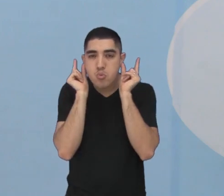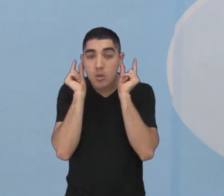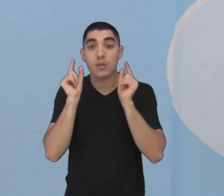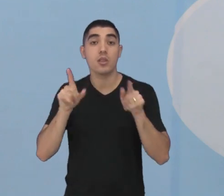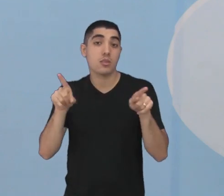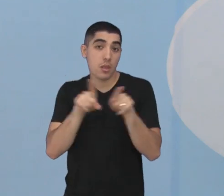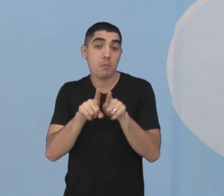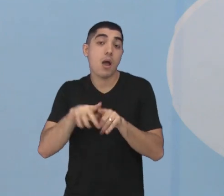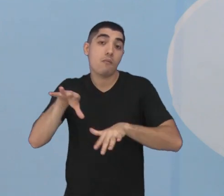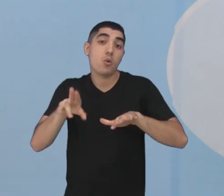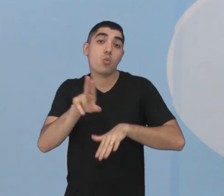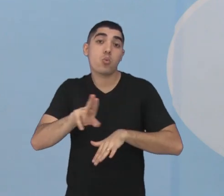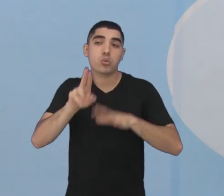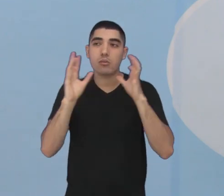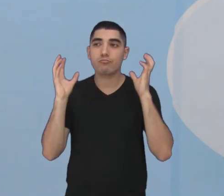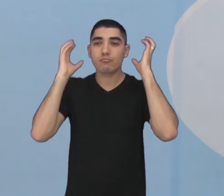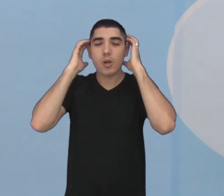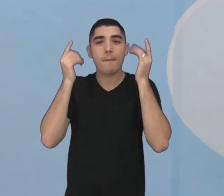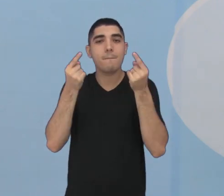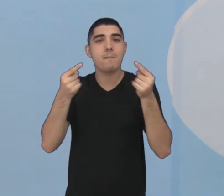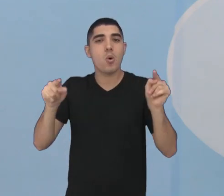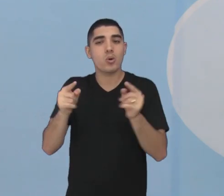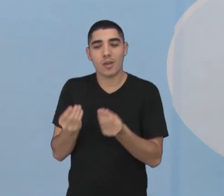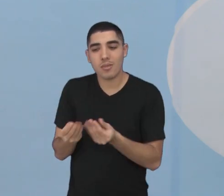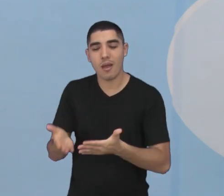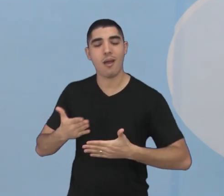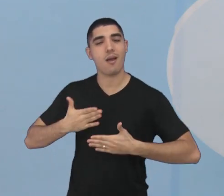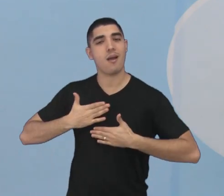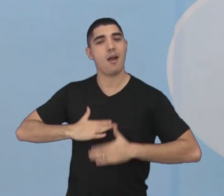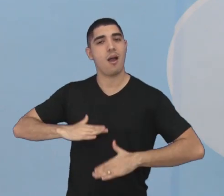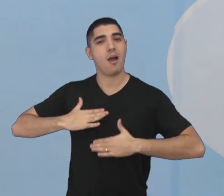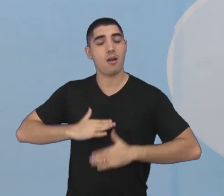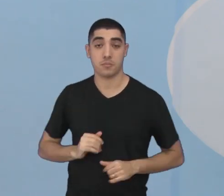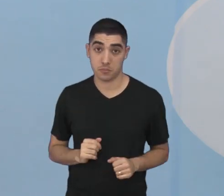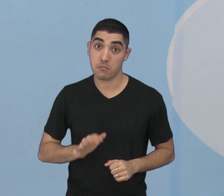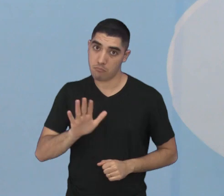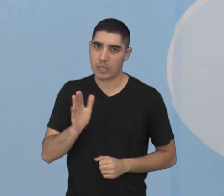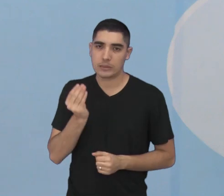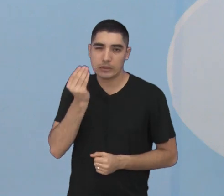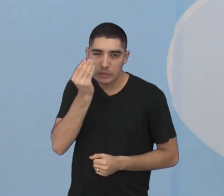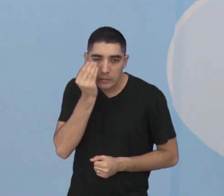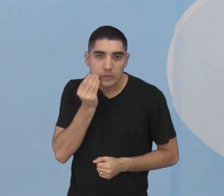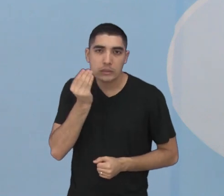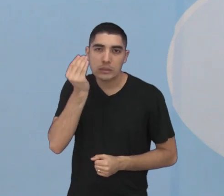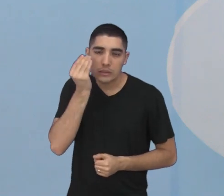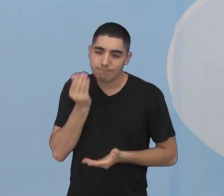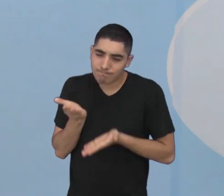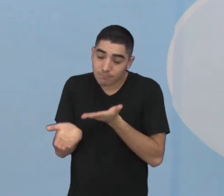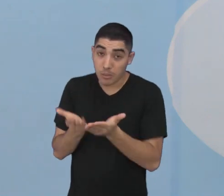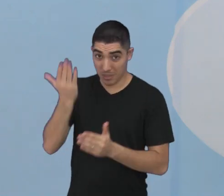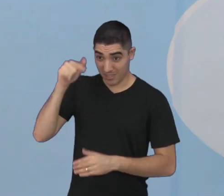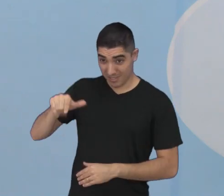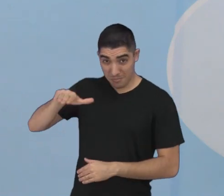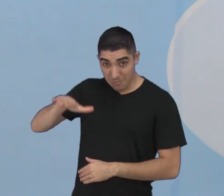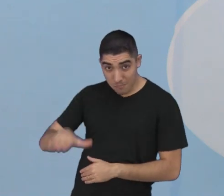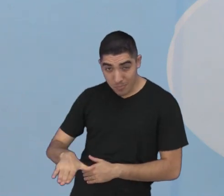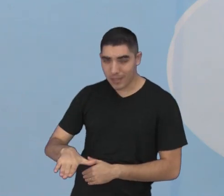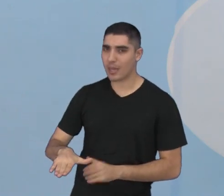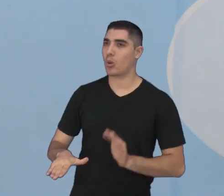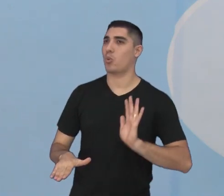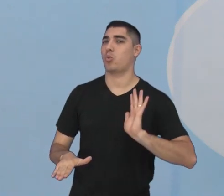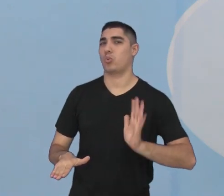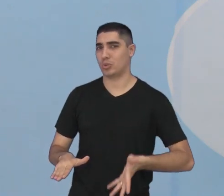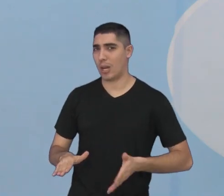com música, que é uma coisa que também traz uma calma para ele, mas foi uma crescente. Mas quando ele era menorzinho, a